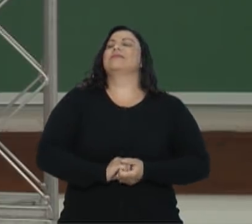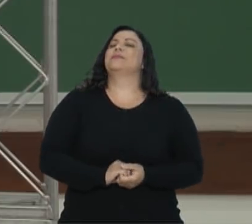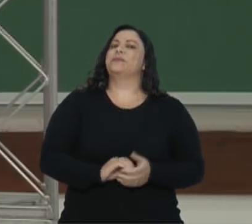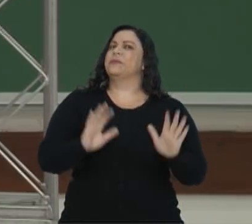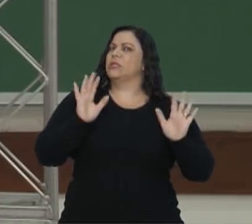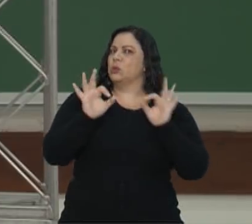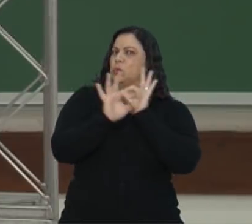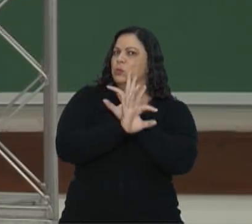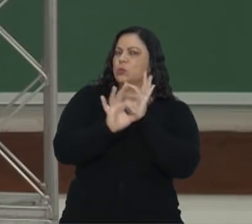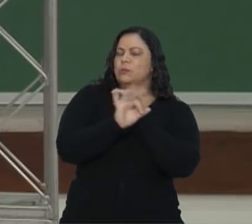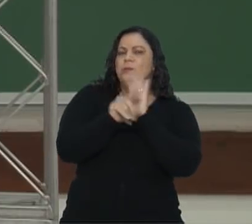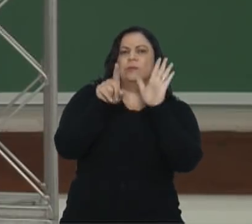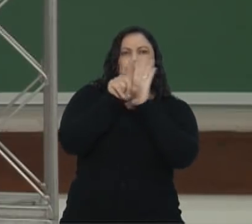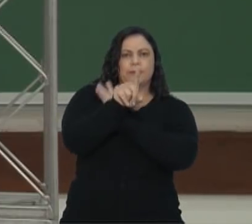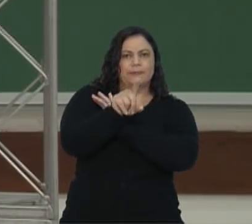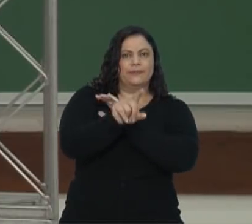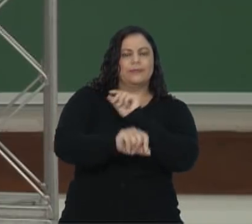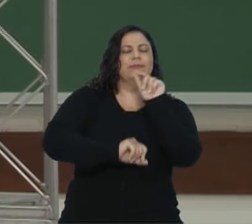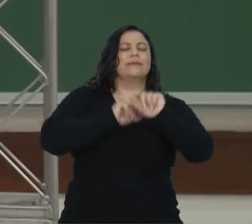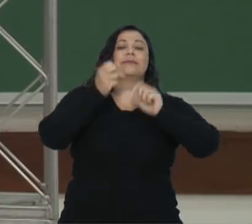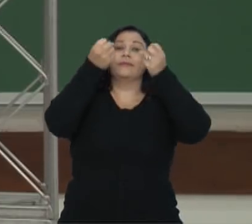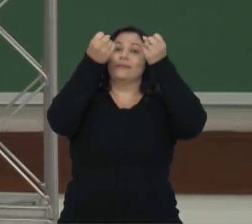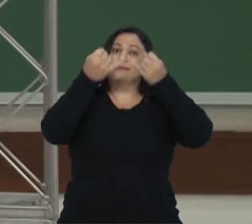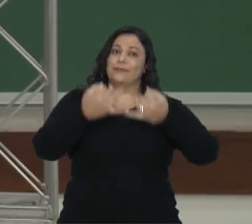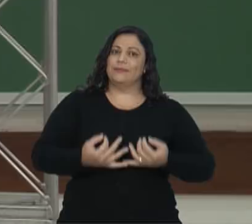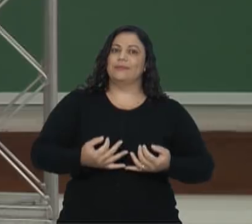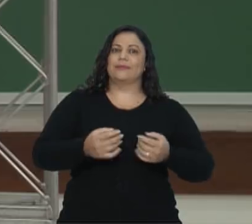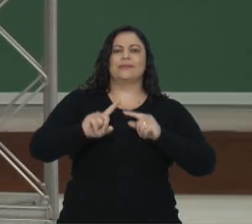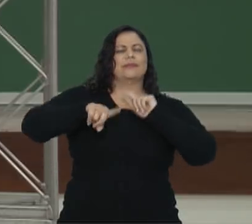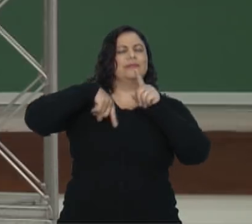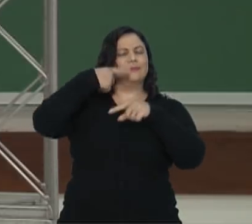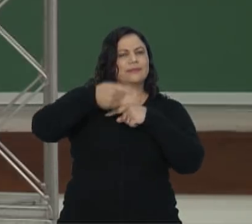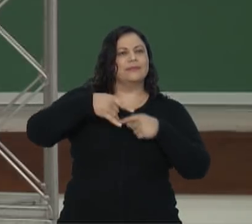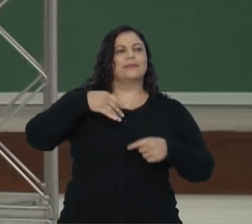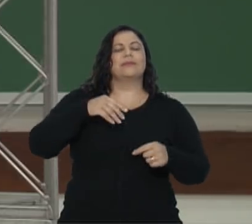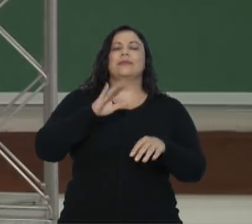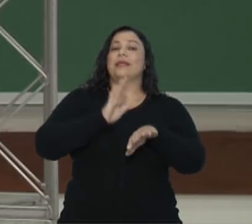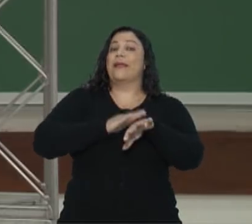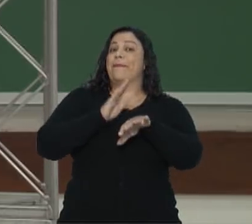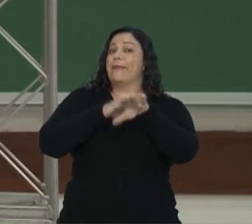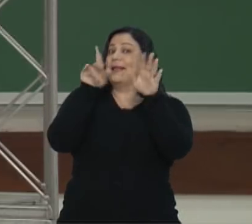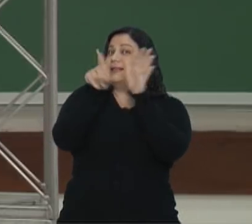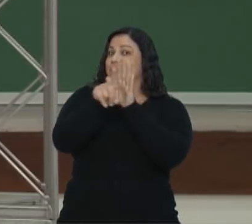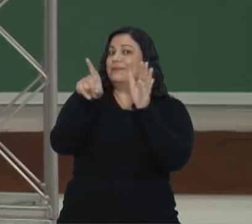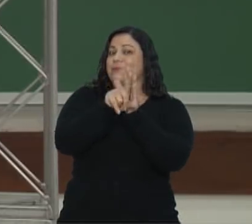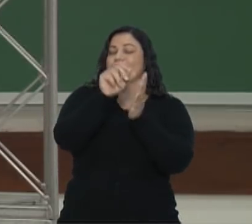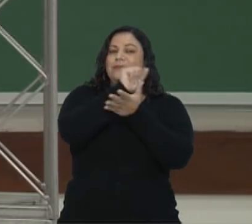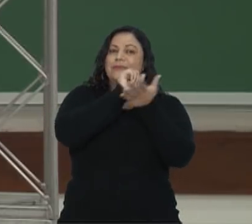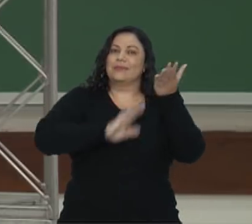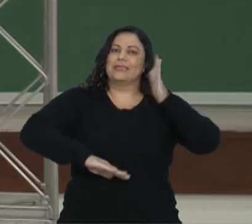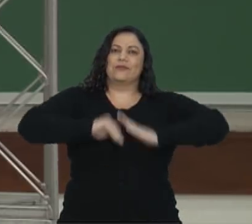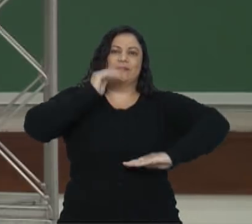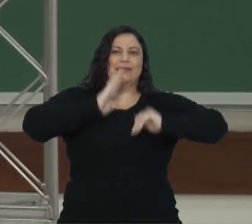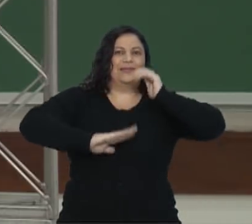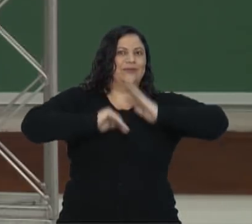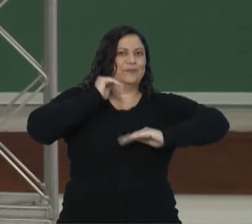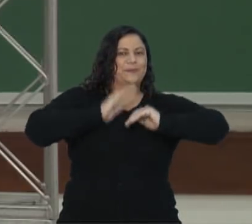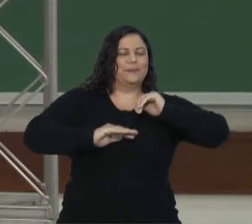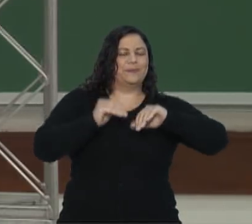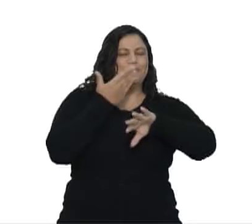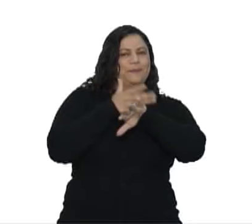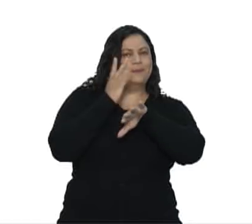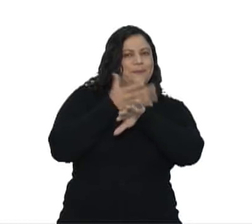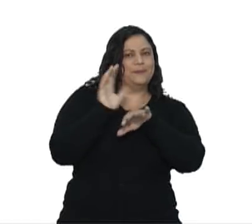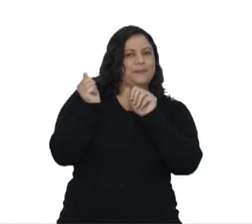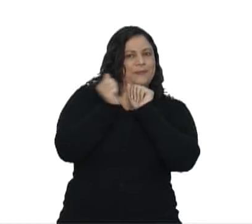primeiro quiz de hoje. Vamos um pouquinho mais para explicações. Daqui a pouco tem mais quiz e tem atividade prática para a gente fazer juntos.